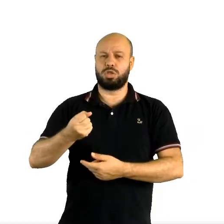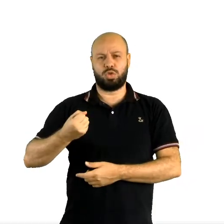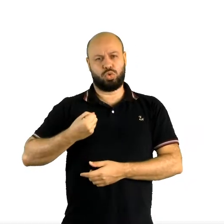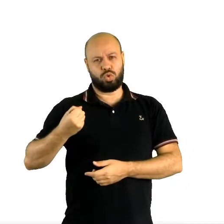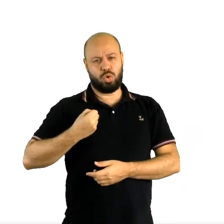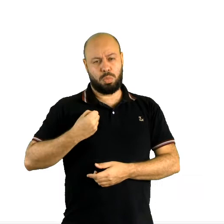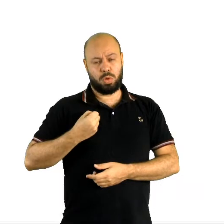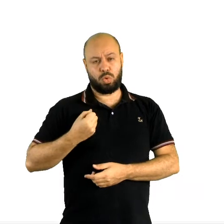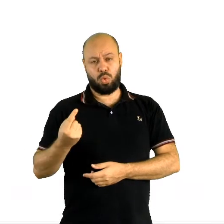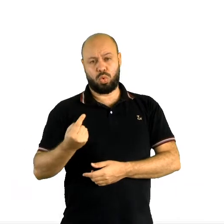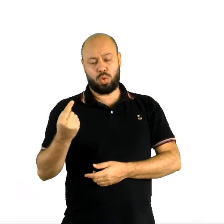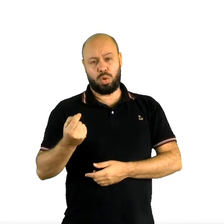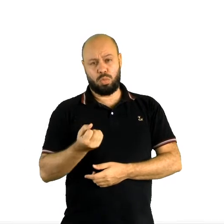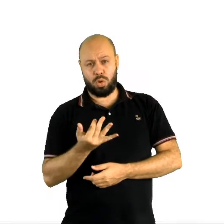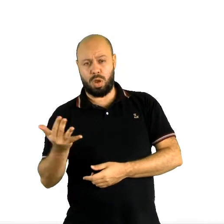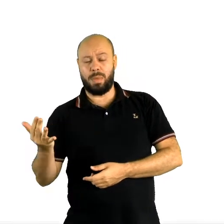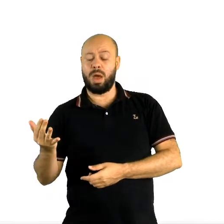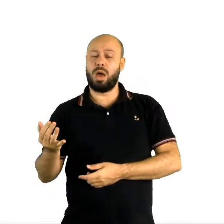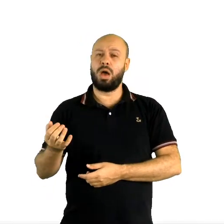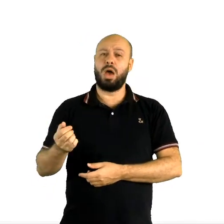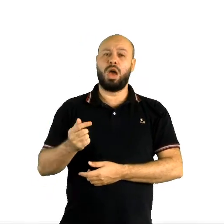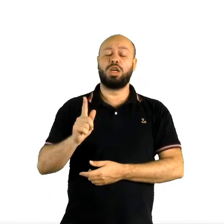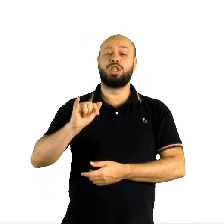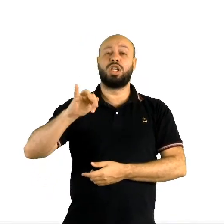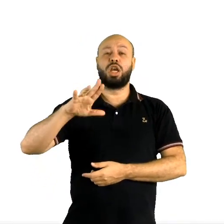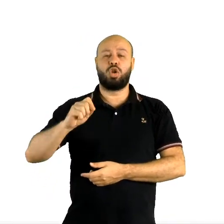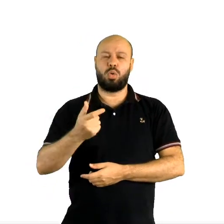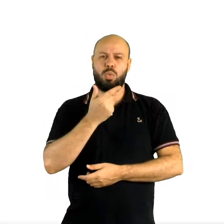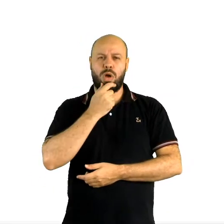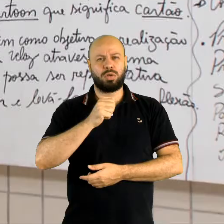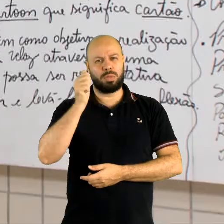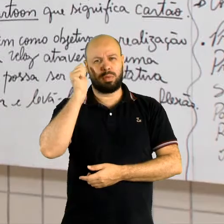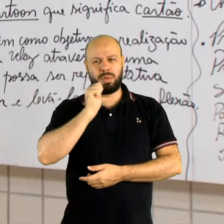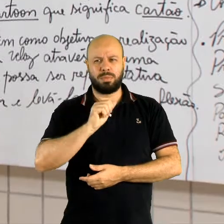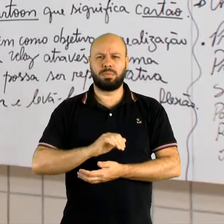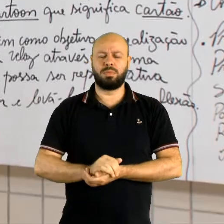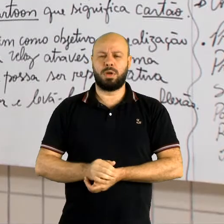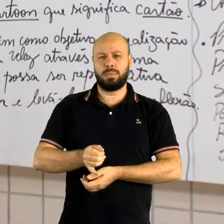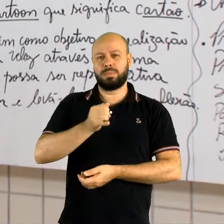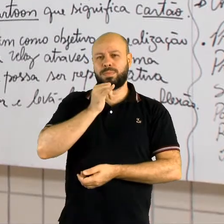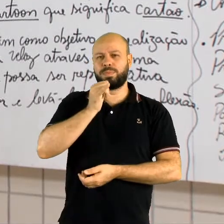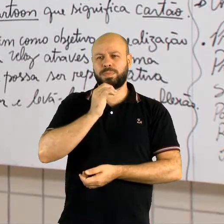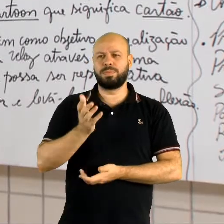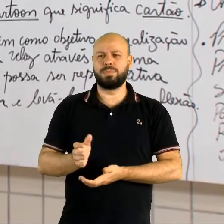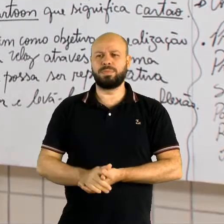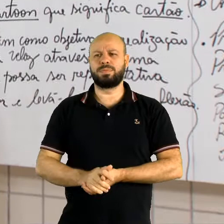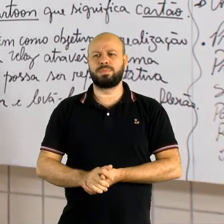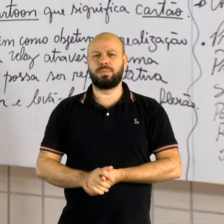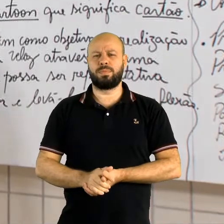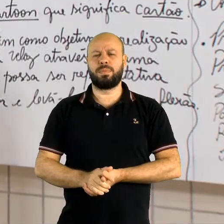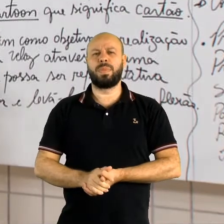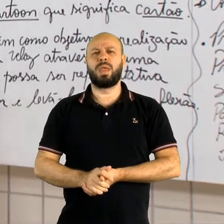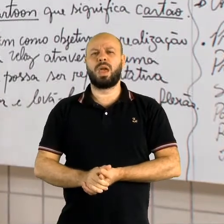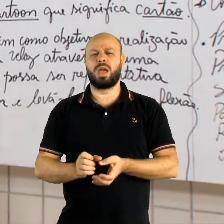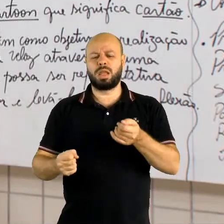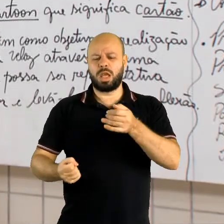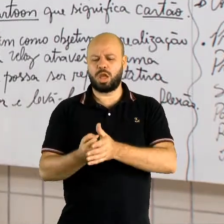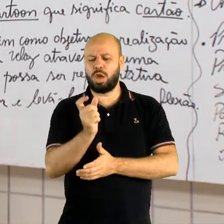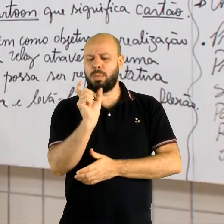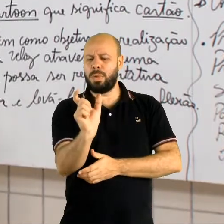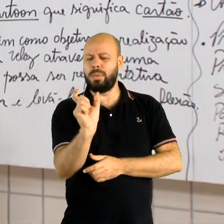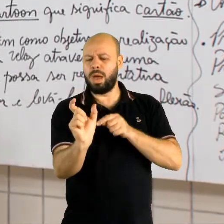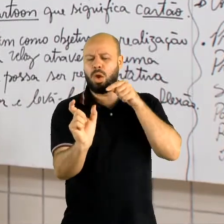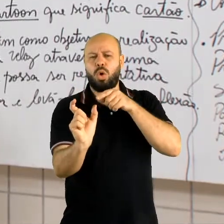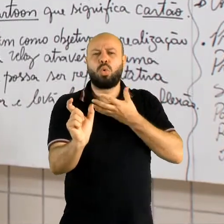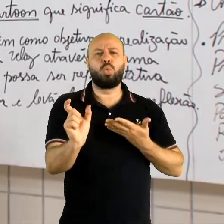singular e plural, gênero o quê? Feminino, masculino. Por exemplo, e a formação das palavras? Como é que